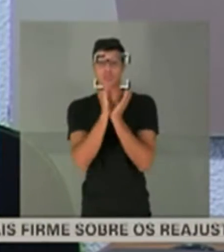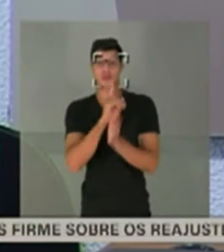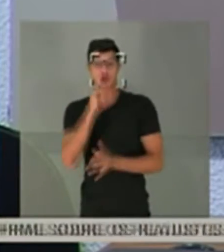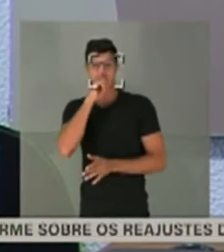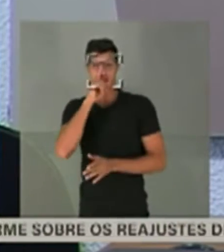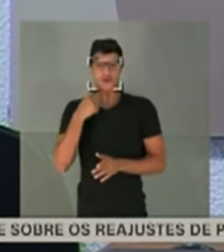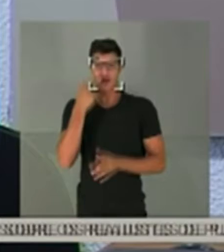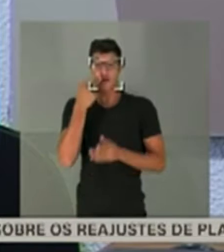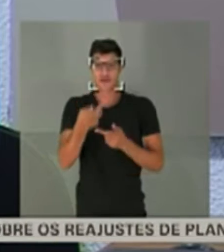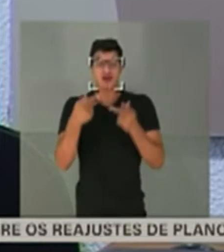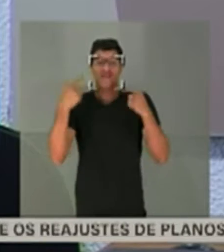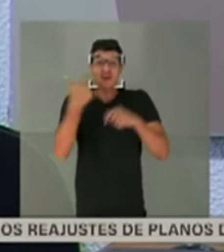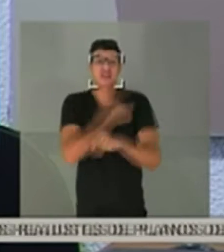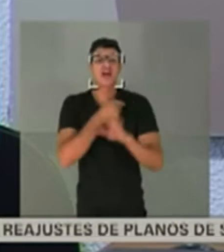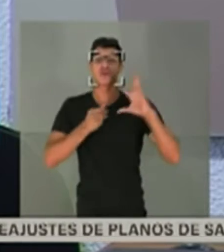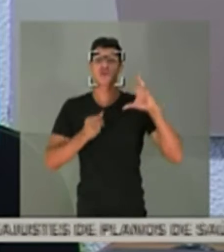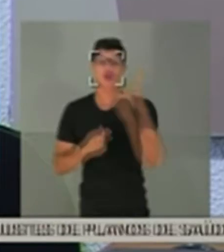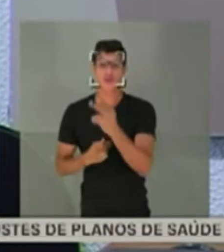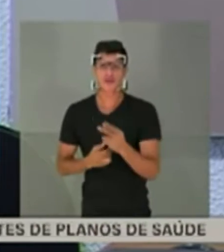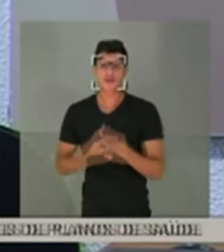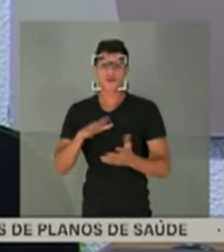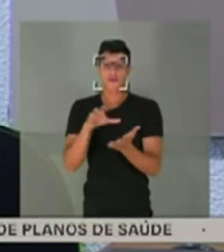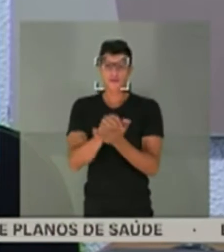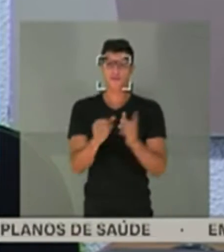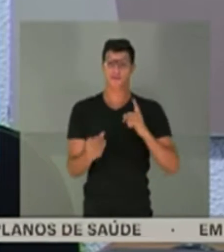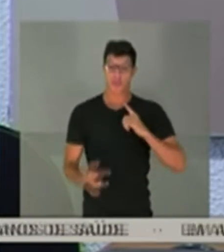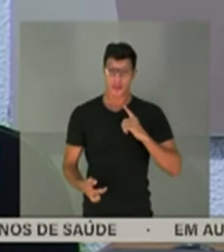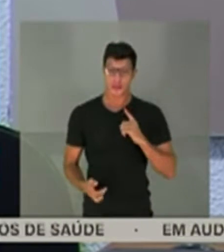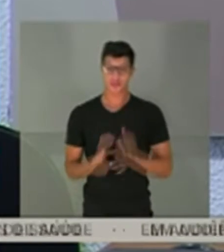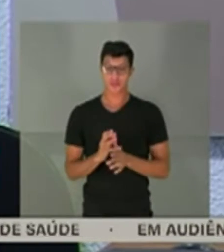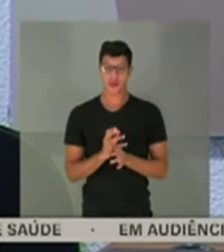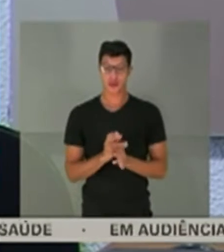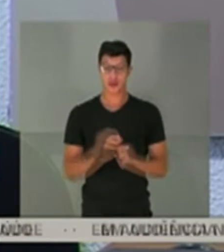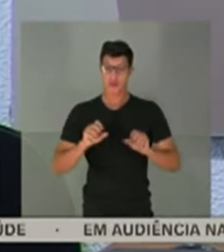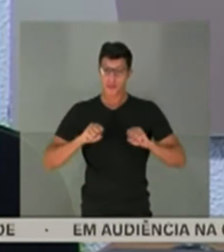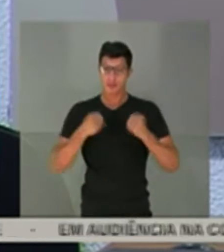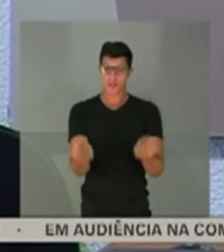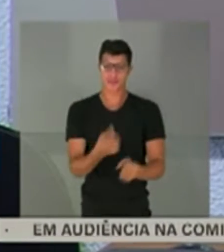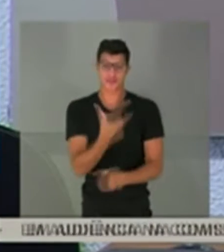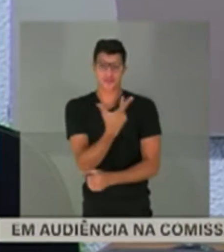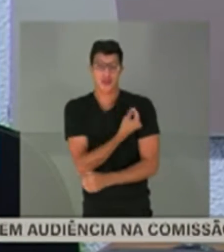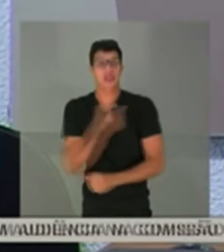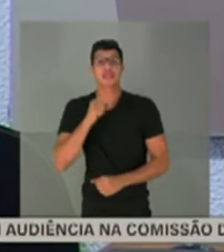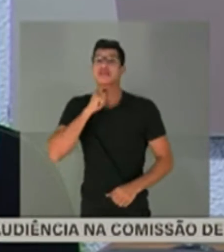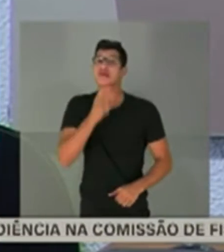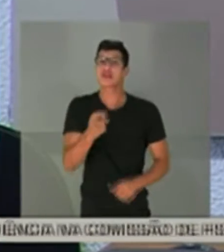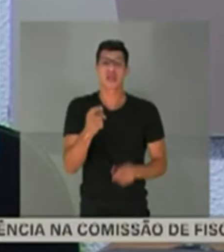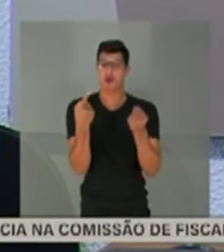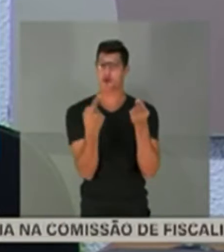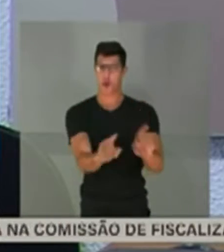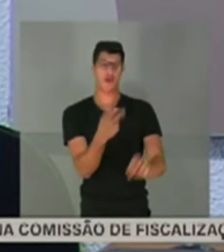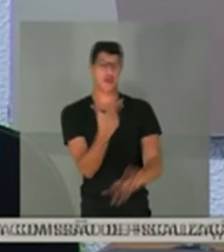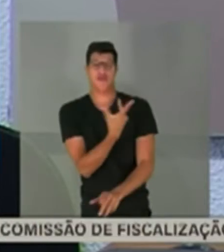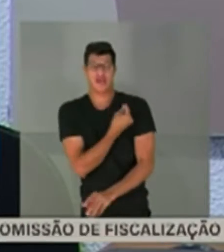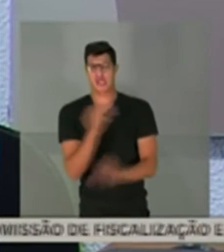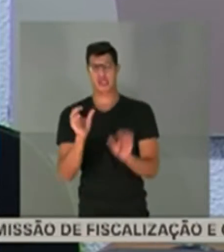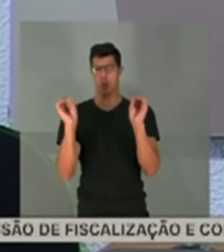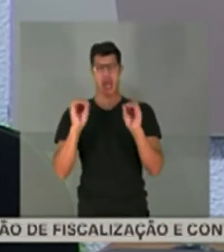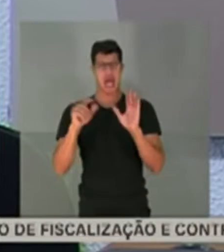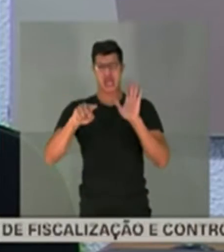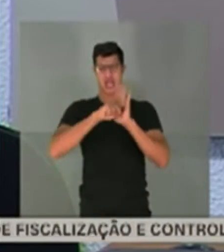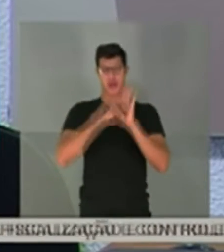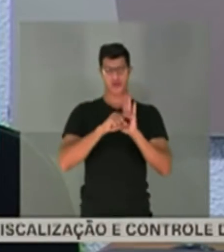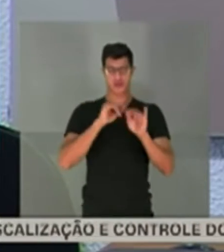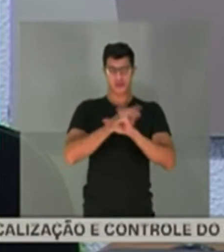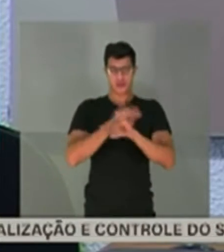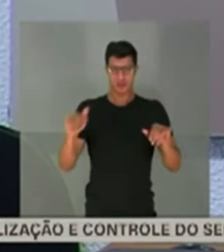mundo, né? Isso está registrado, inclusive. Eu defendo a vacina, aqui ninguém não é negacionista, eu